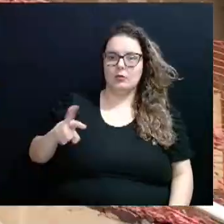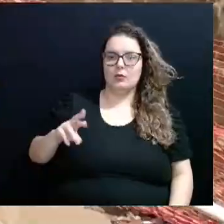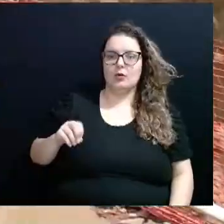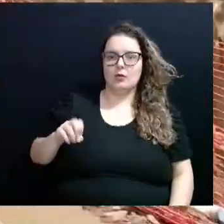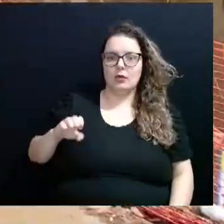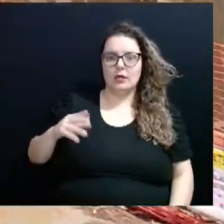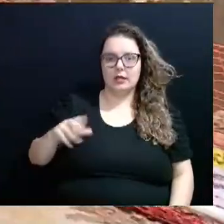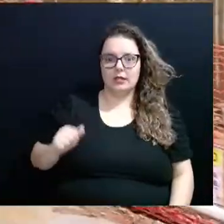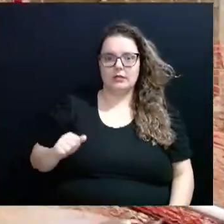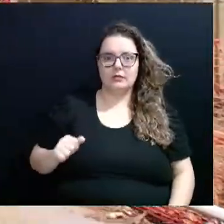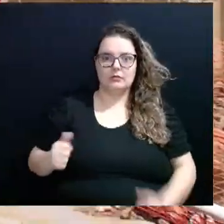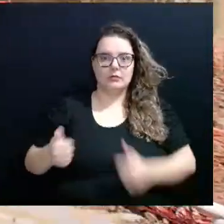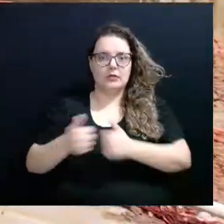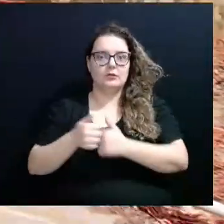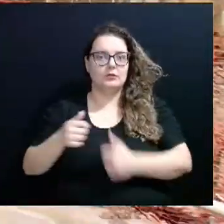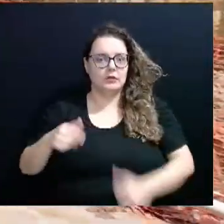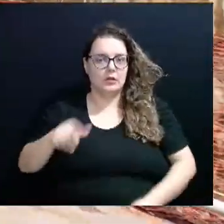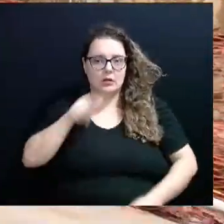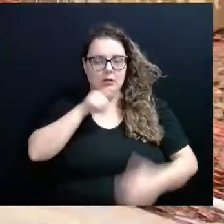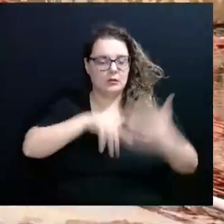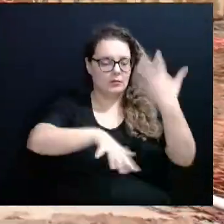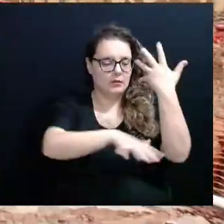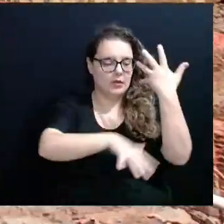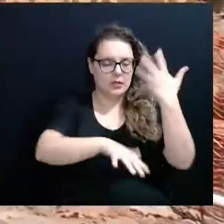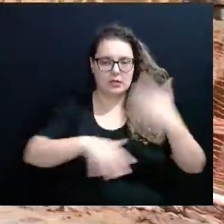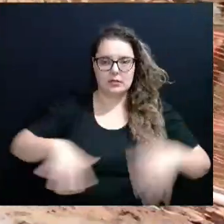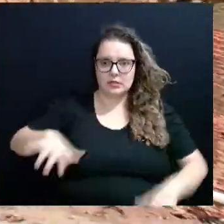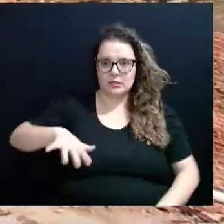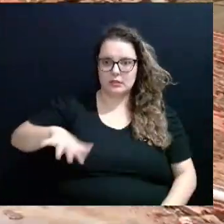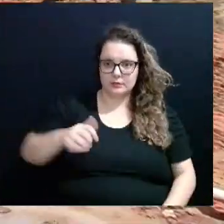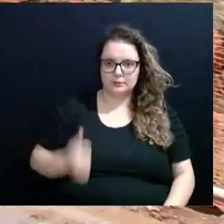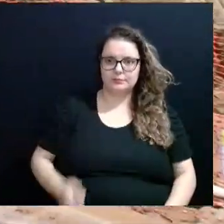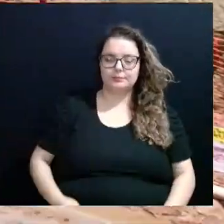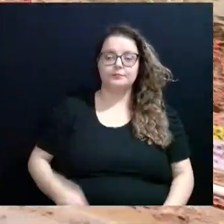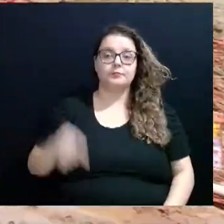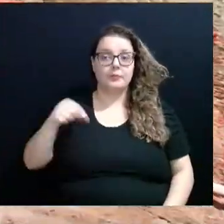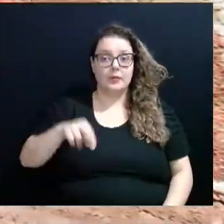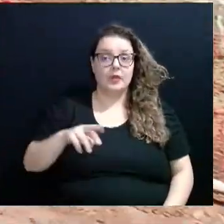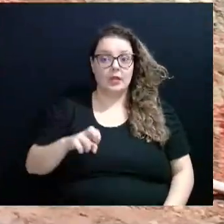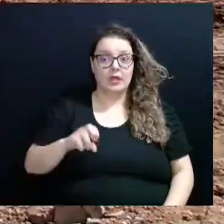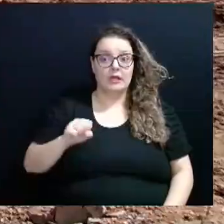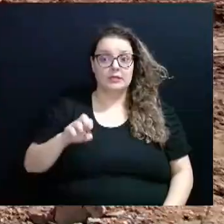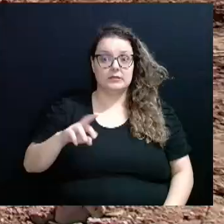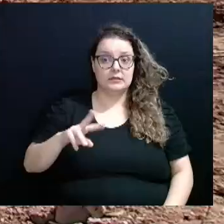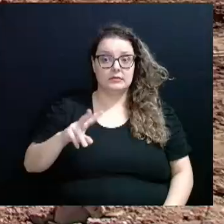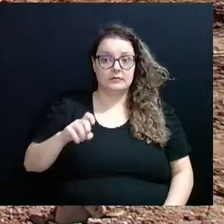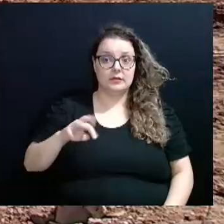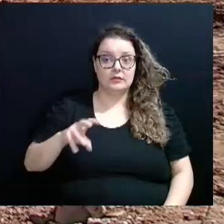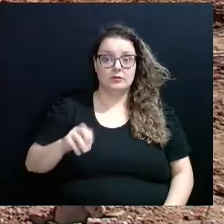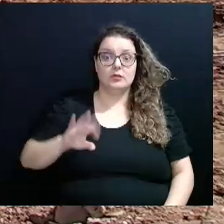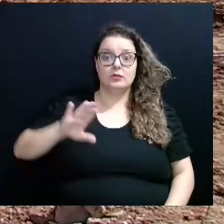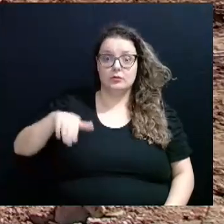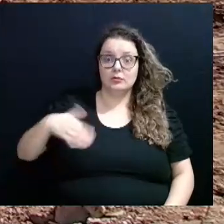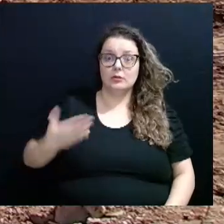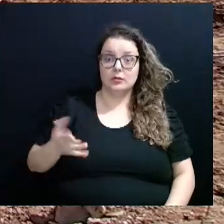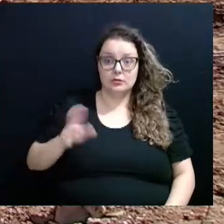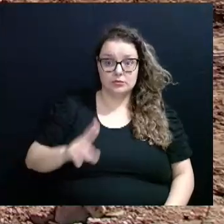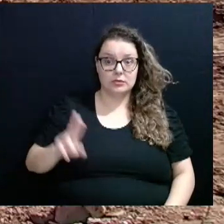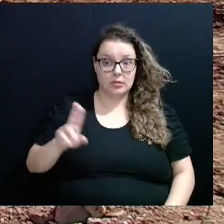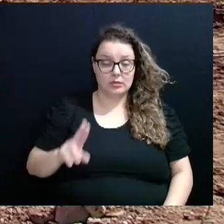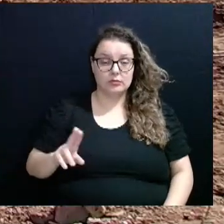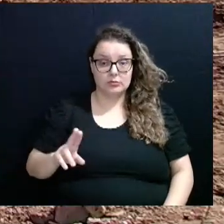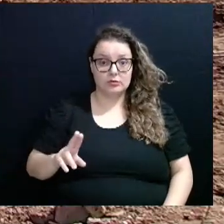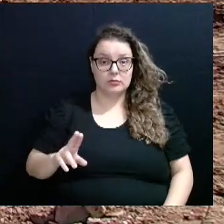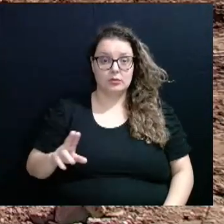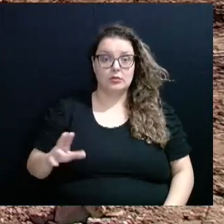Paranapanema. Esse reservatório, então, quando for ser utilizado, ele vai acumular toda